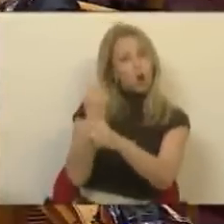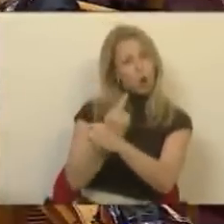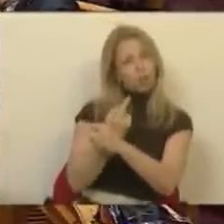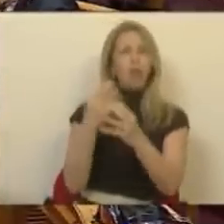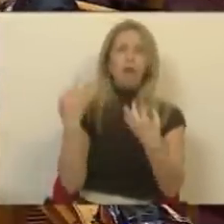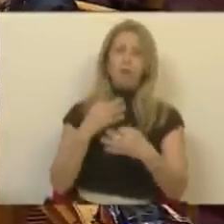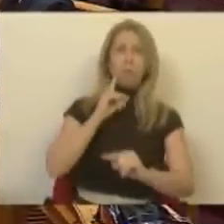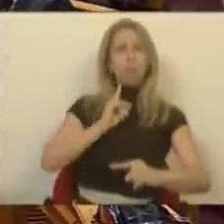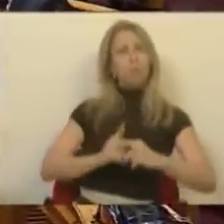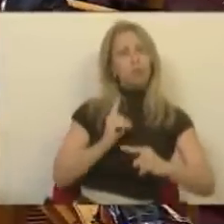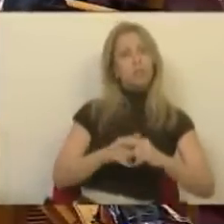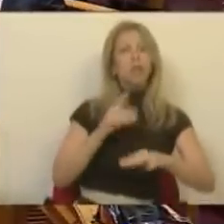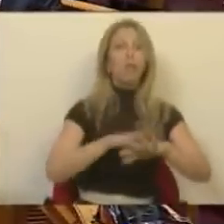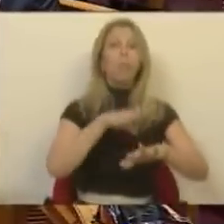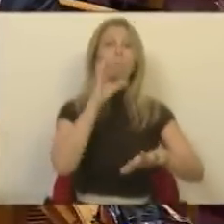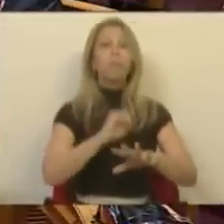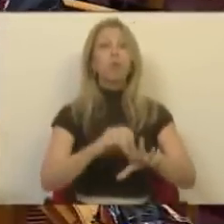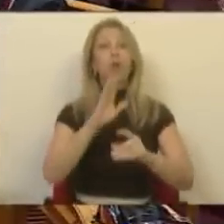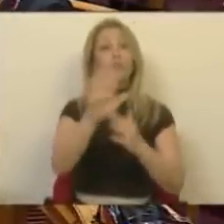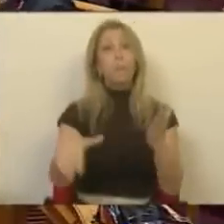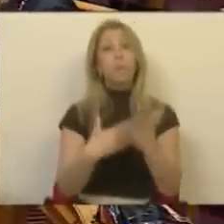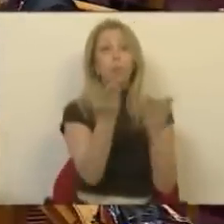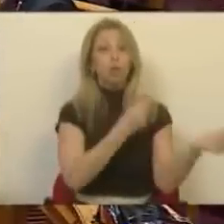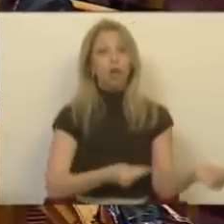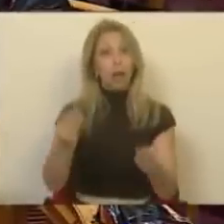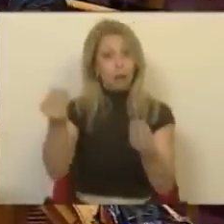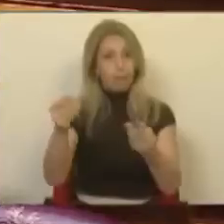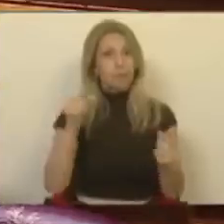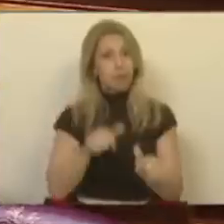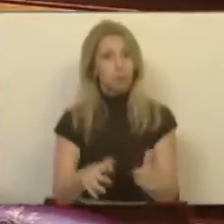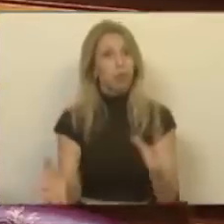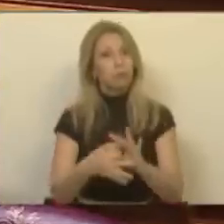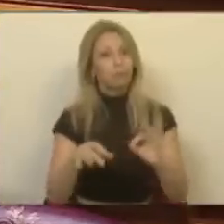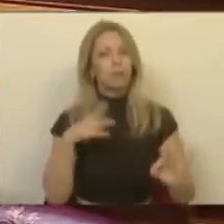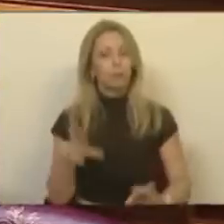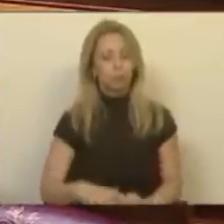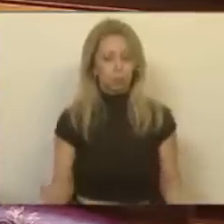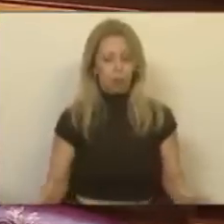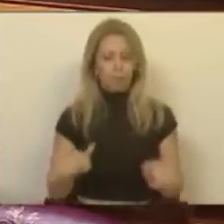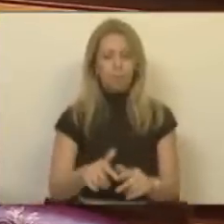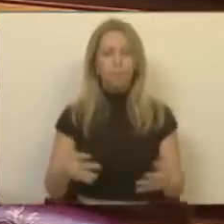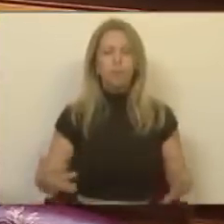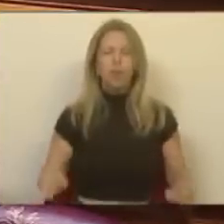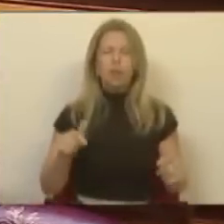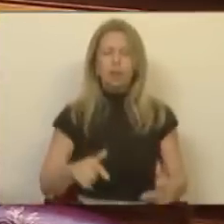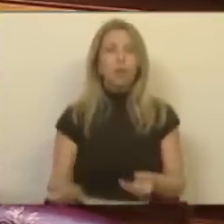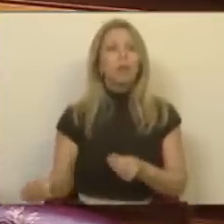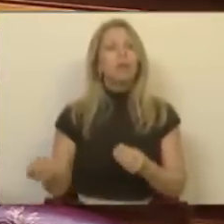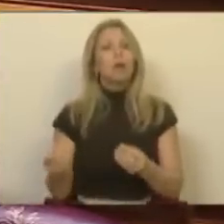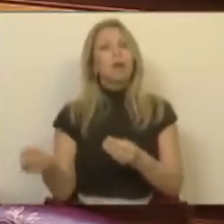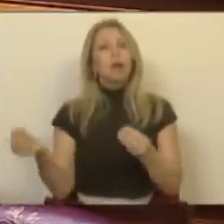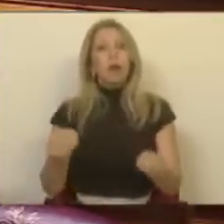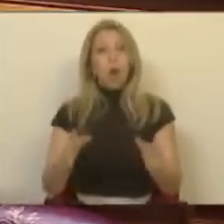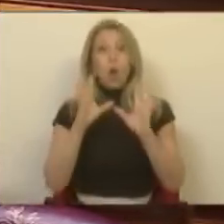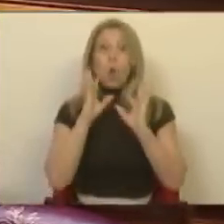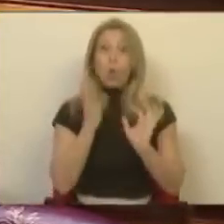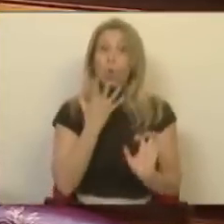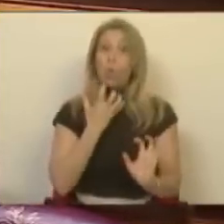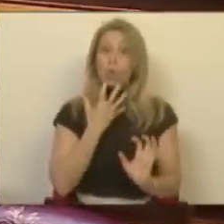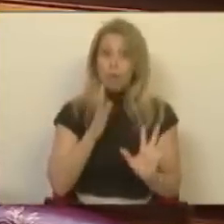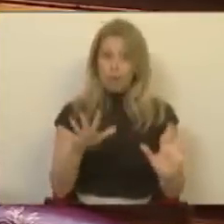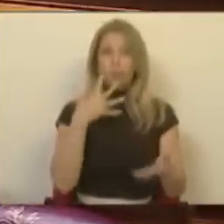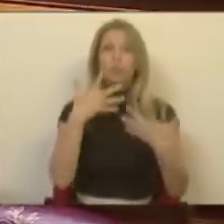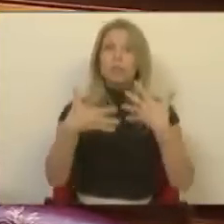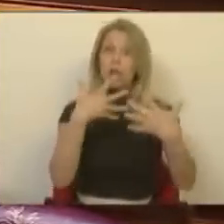Portugal depois vinha a questão da Transparência já hoje aqui foi trazida cuidado com a questão da Transparência